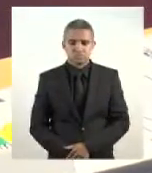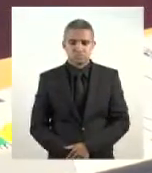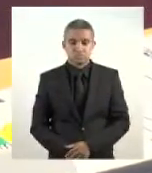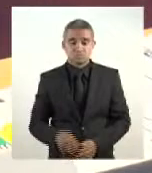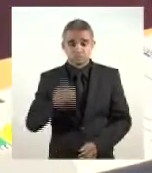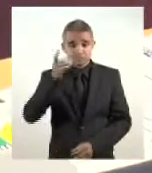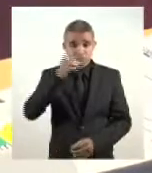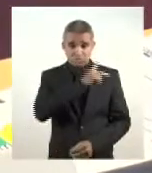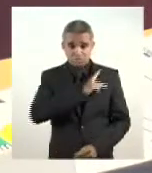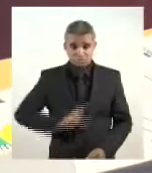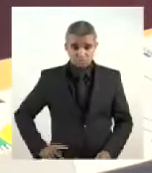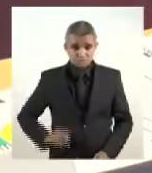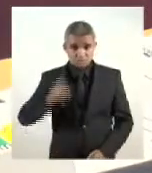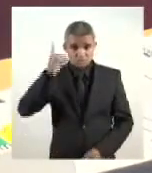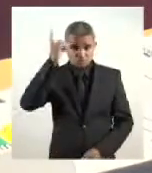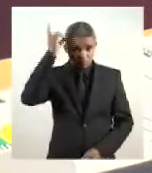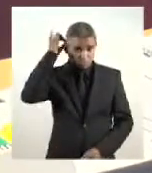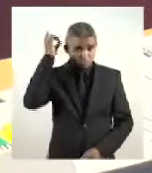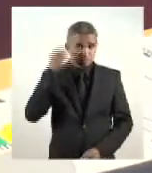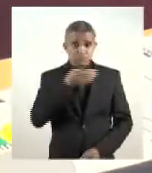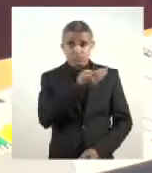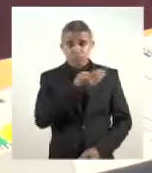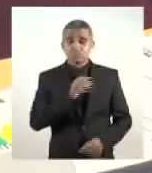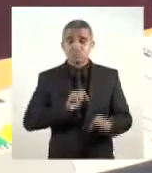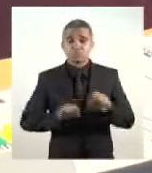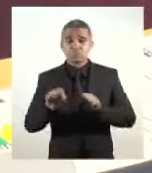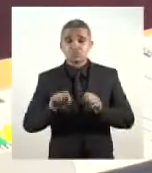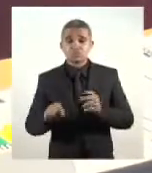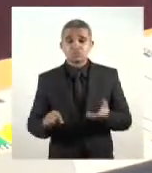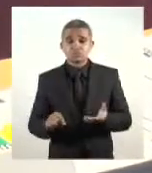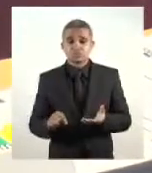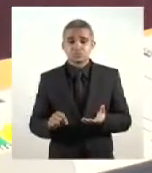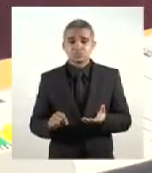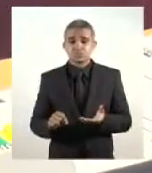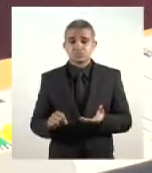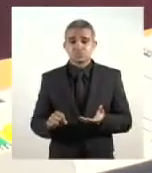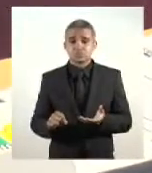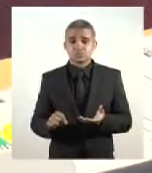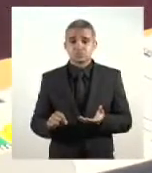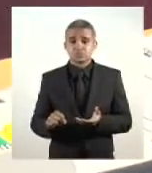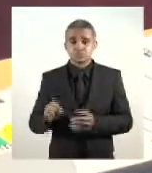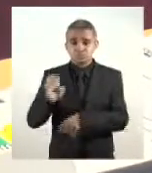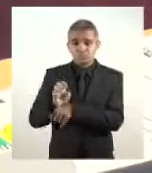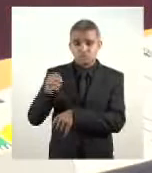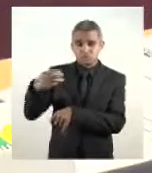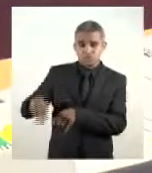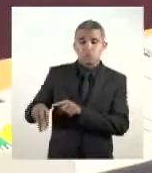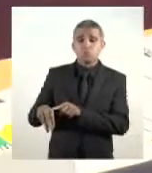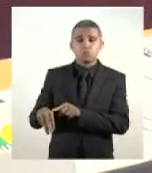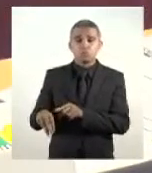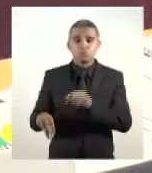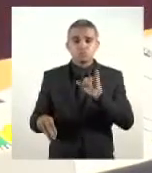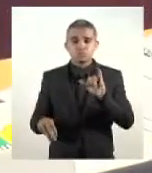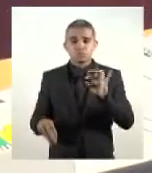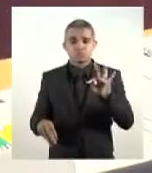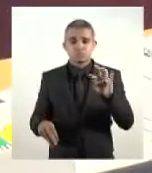presidente Dilma tem deixado o estado do Maranhão, a Italuís, parada por falta de recurso.